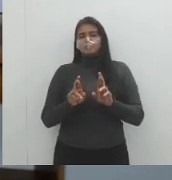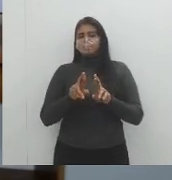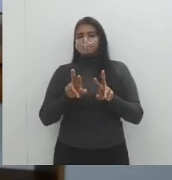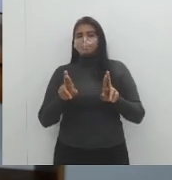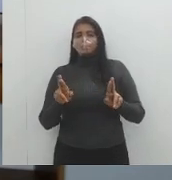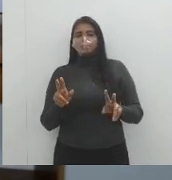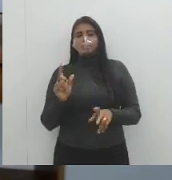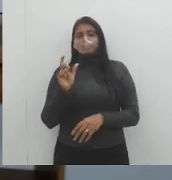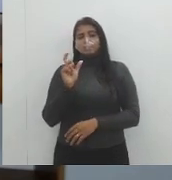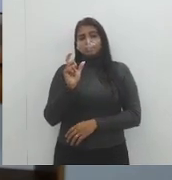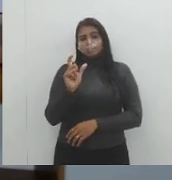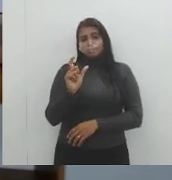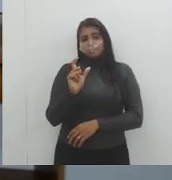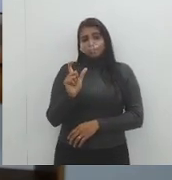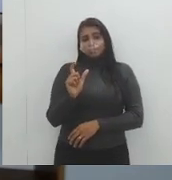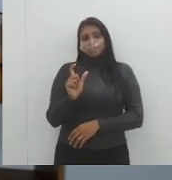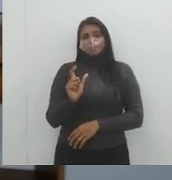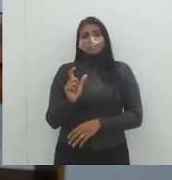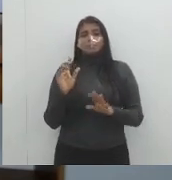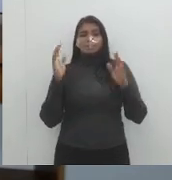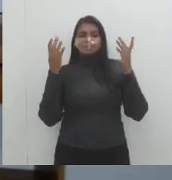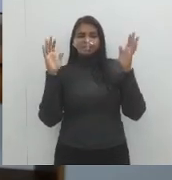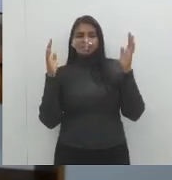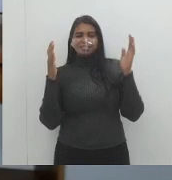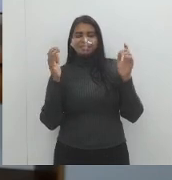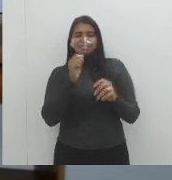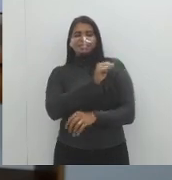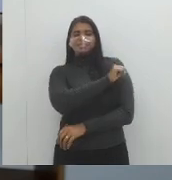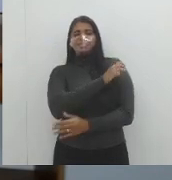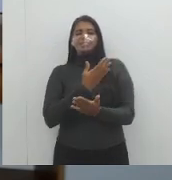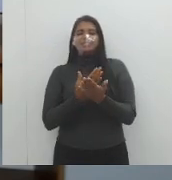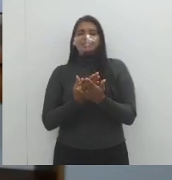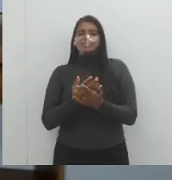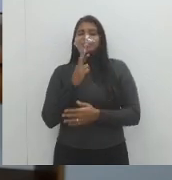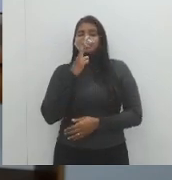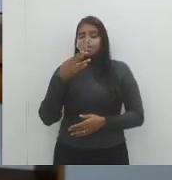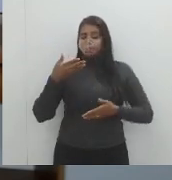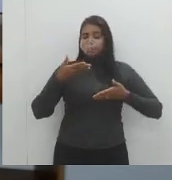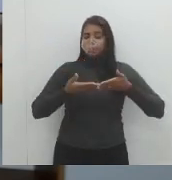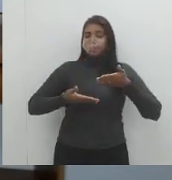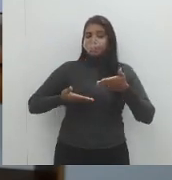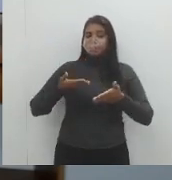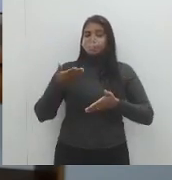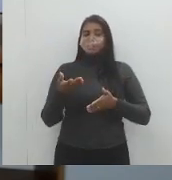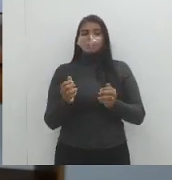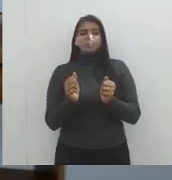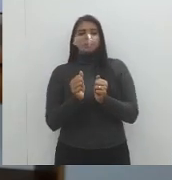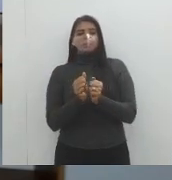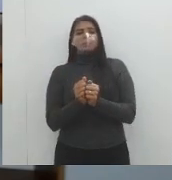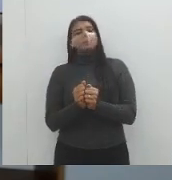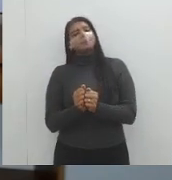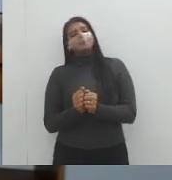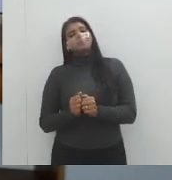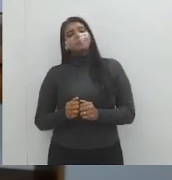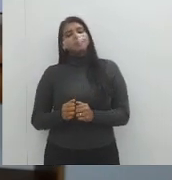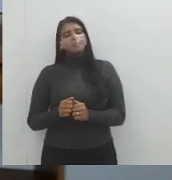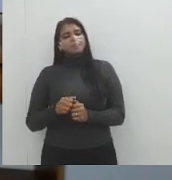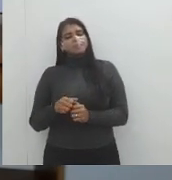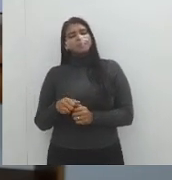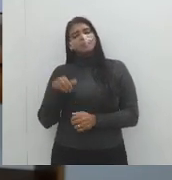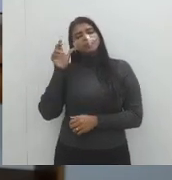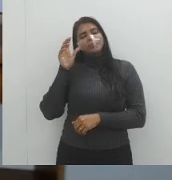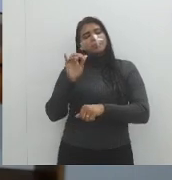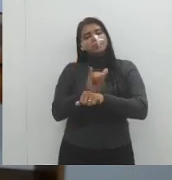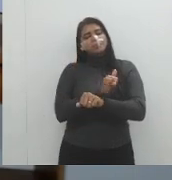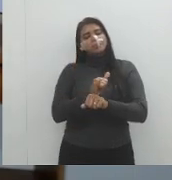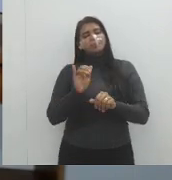palavras. Parabéns para os alunos que responderam, que participaram, tá? Eu sempre estou ali pelo comentário no YouTube,